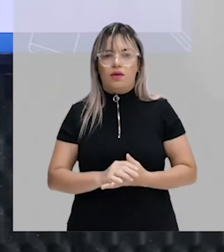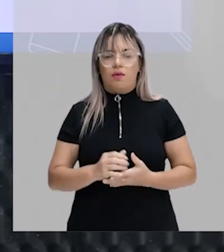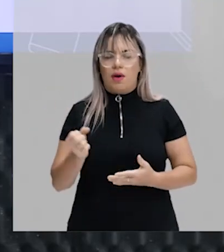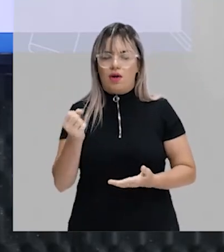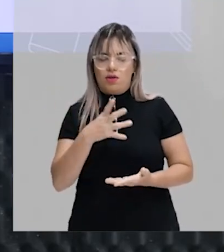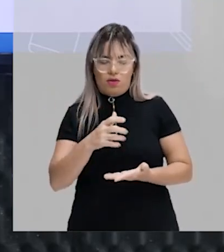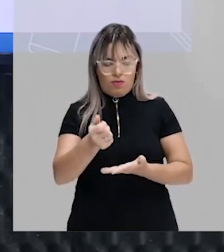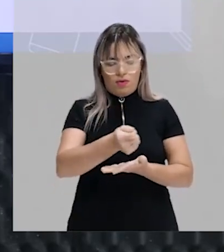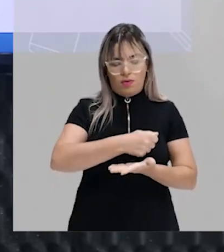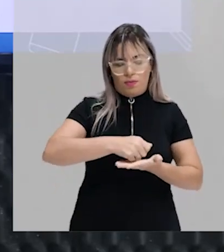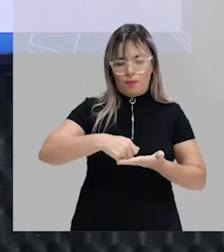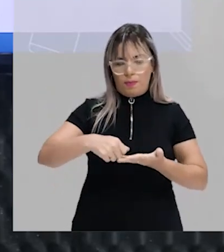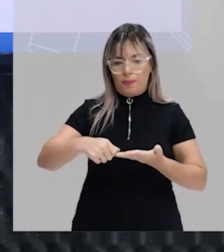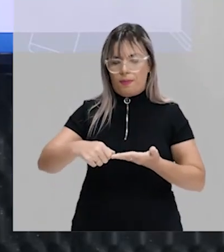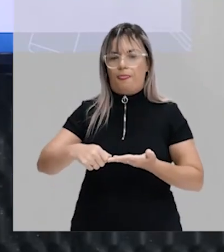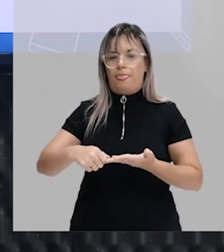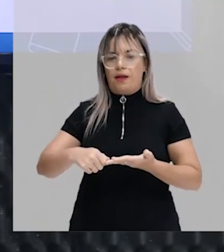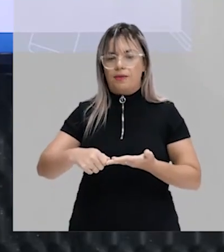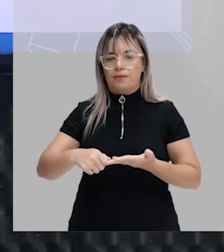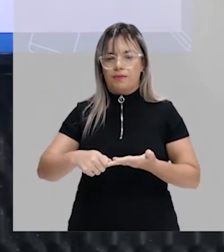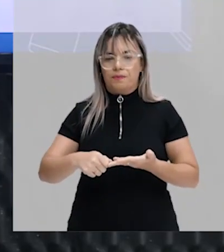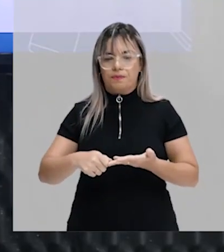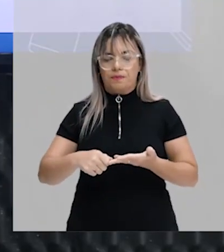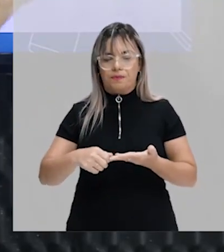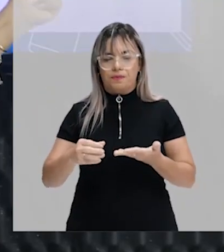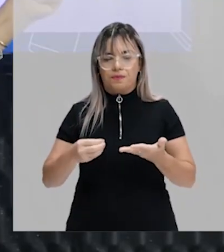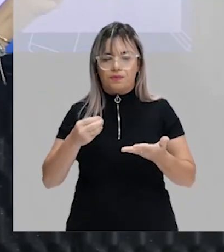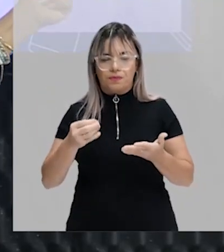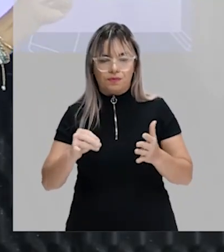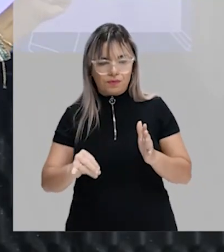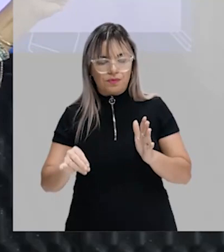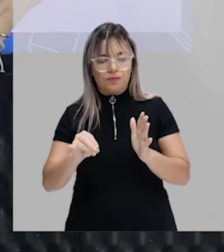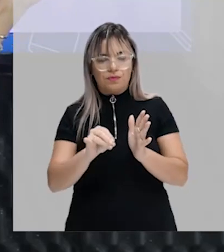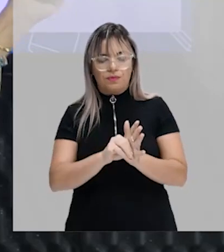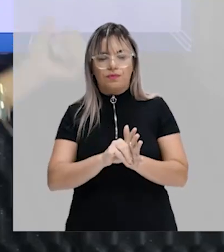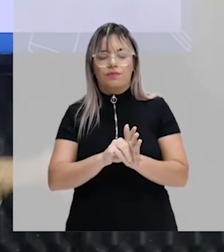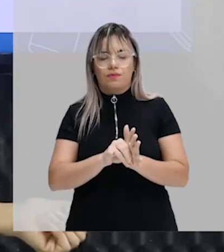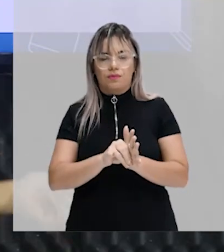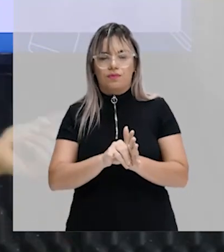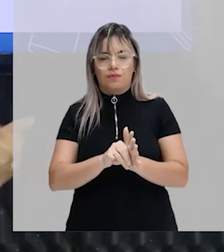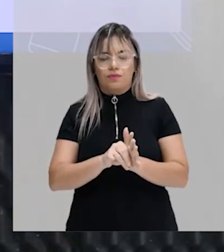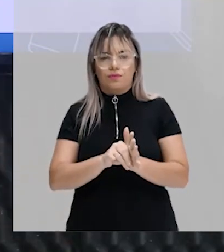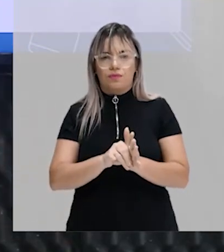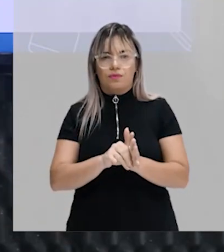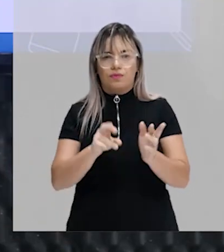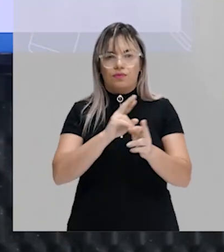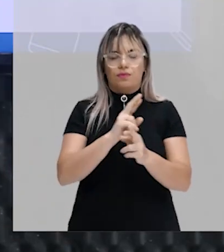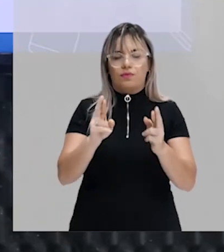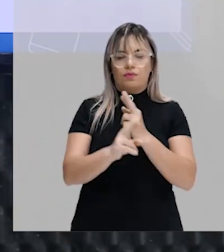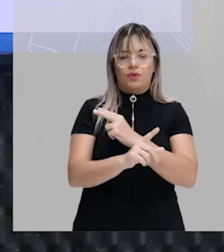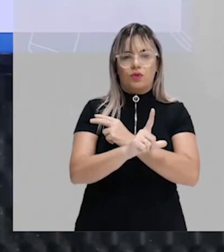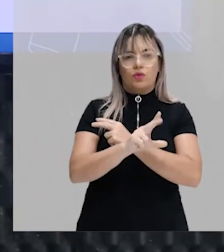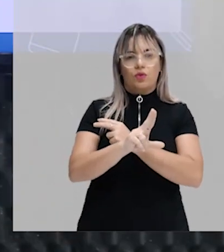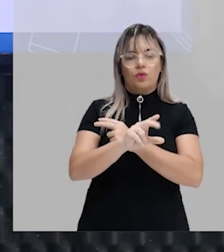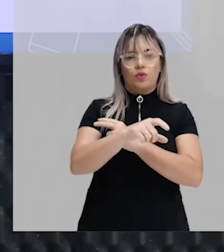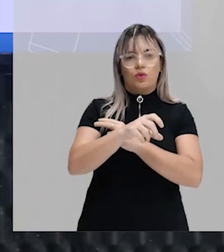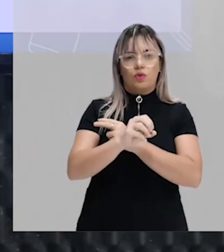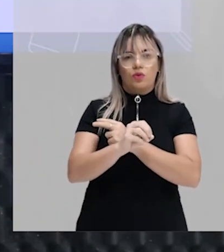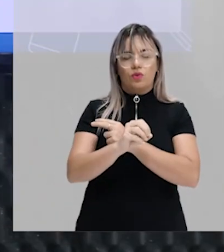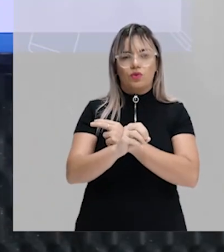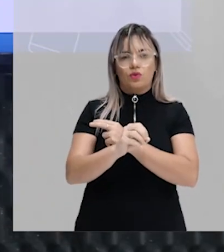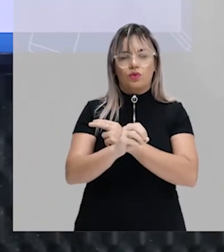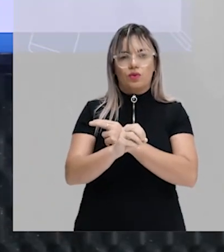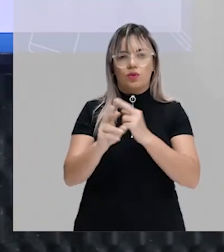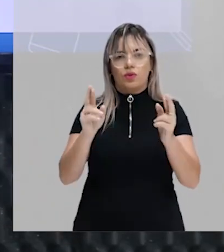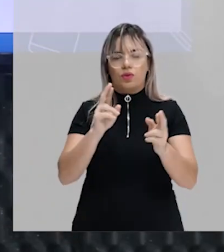escrever. Como você identificaria aqui o luxo como o resultado,